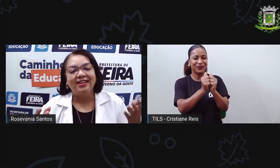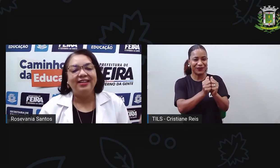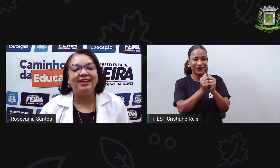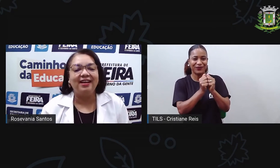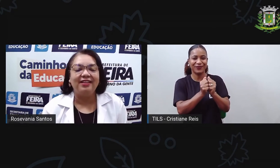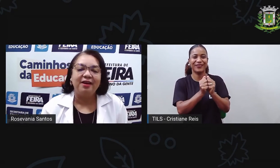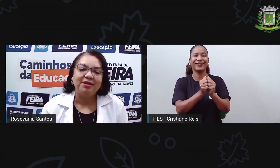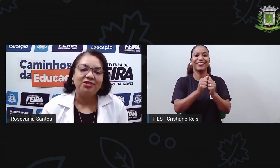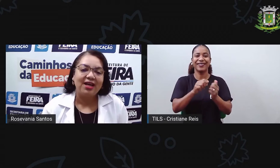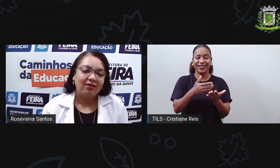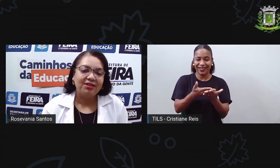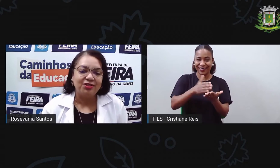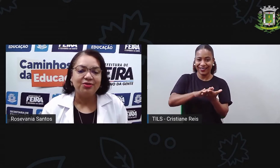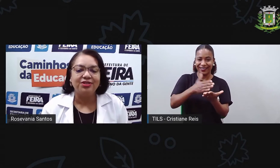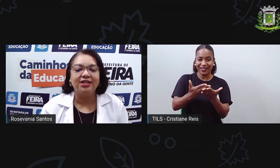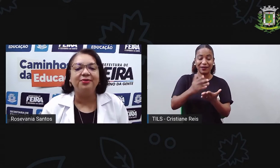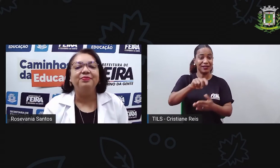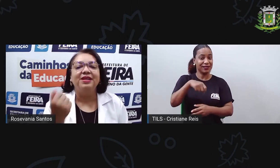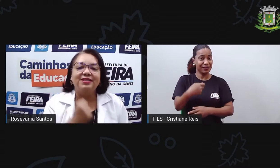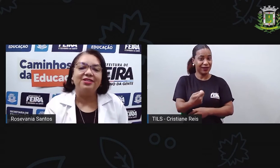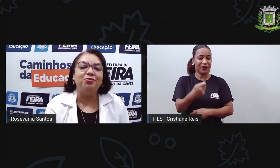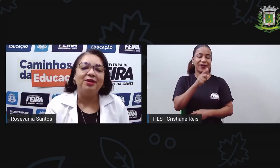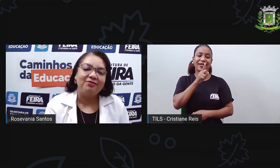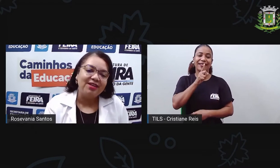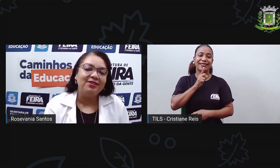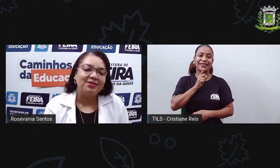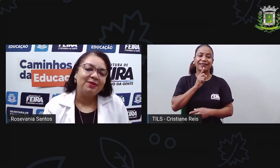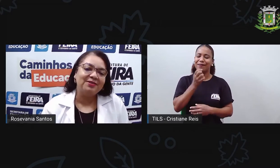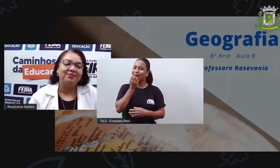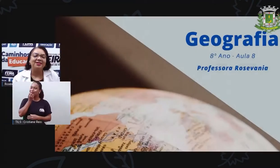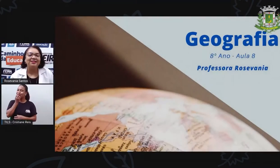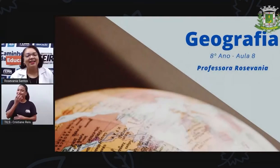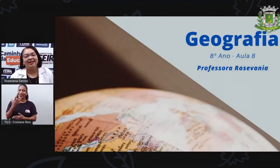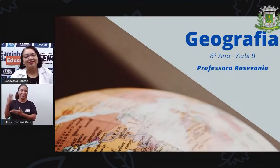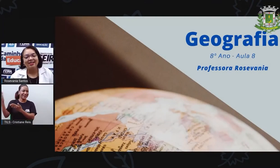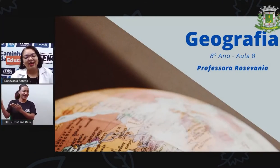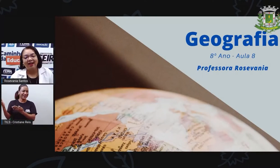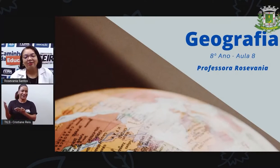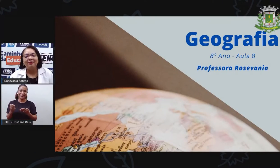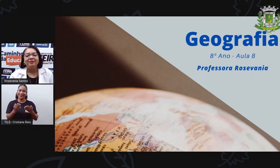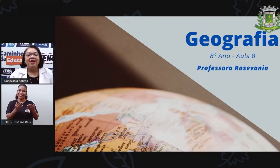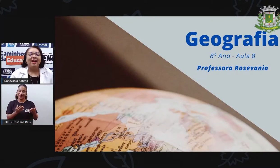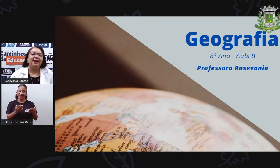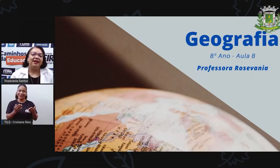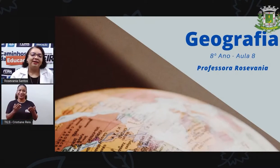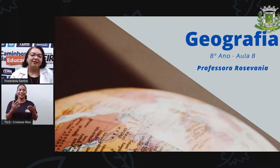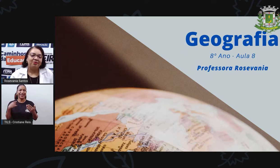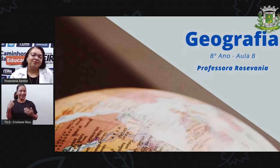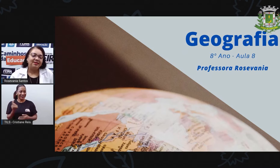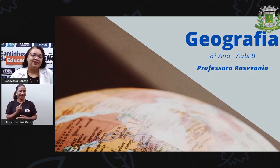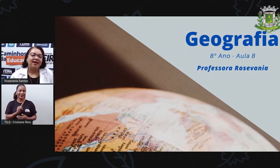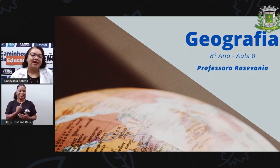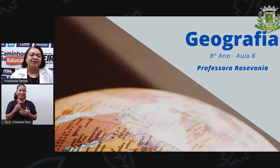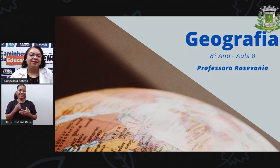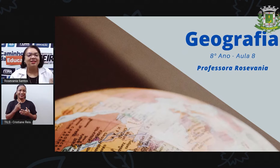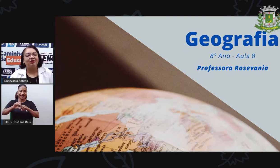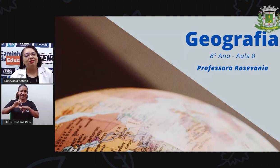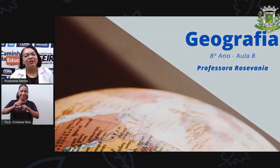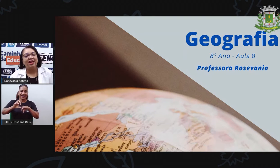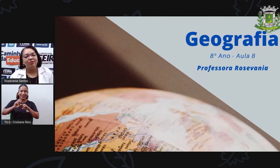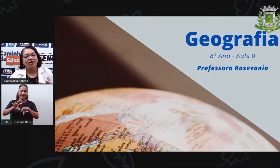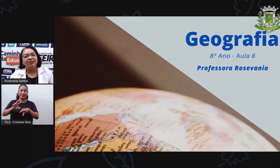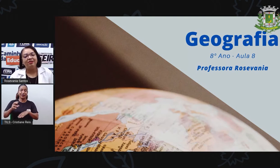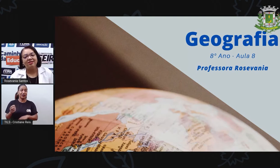Cristiane, né, que é a intérprete da aula de hoje. Então, sejam bem-vindos mais uma vez, né, à nossa aula. É, como vocês sabem, a nossa